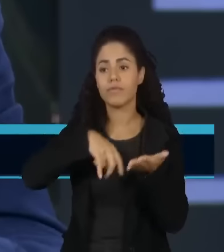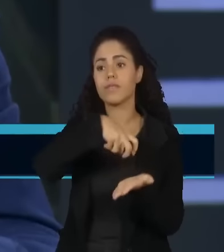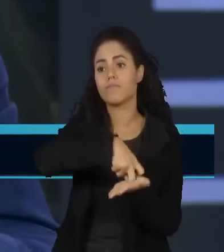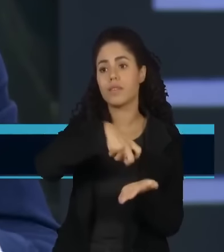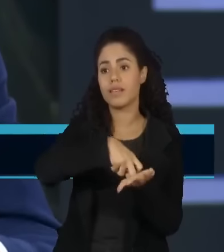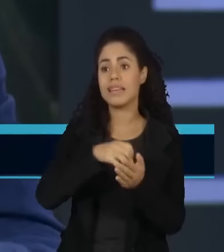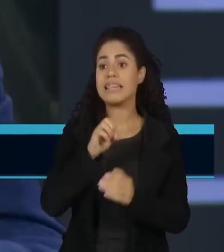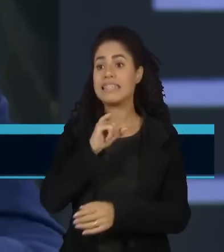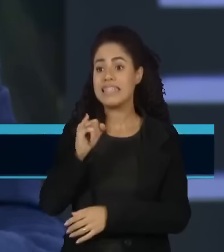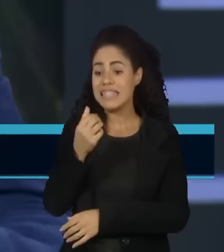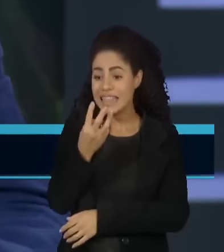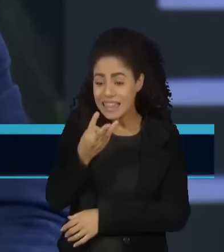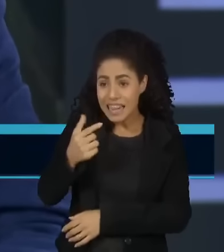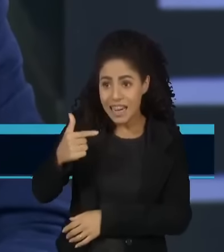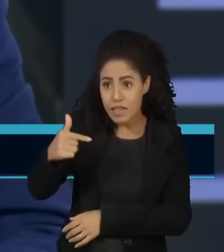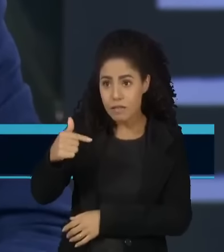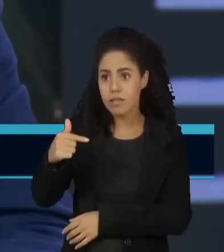os 37